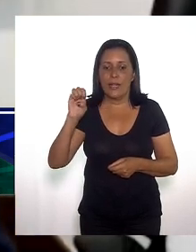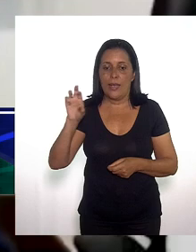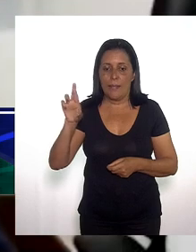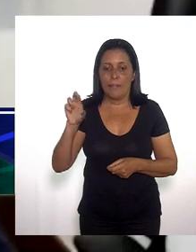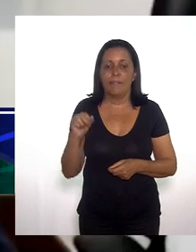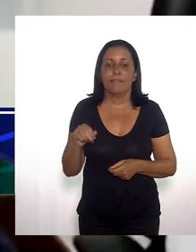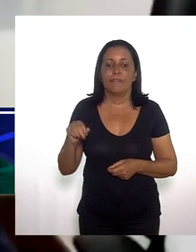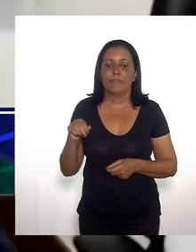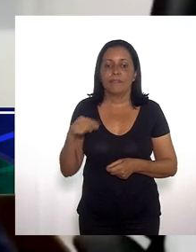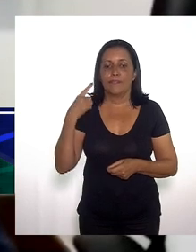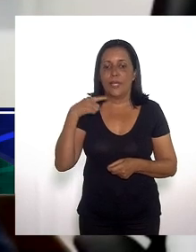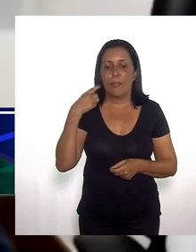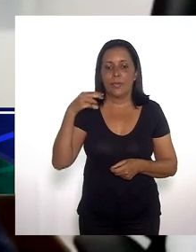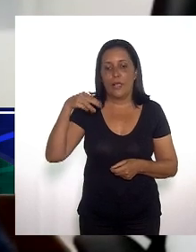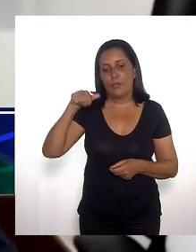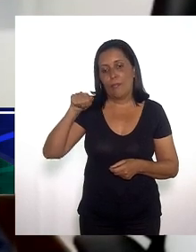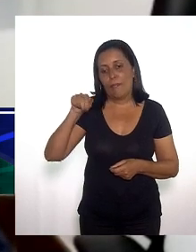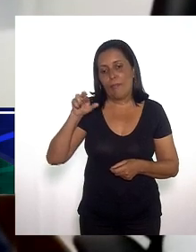Deputado Marcos Miller.